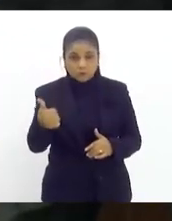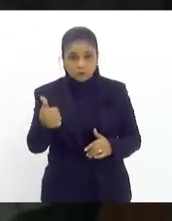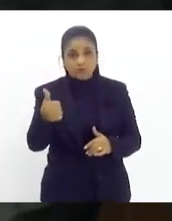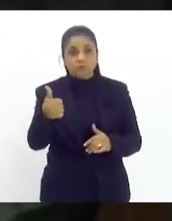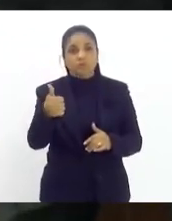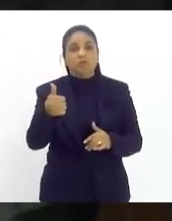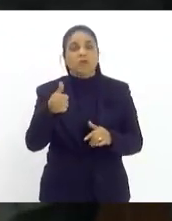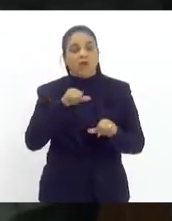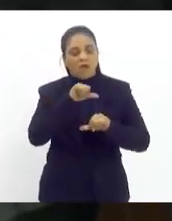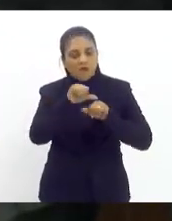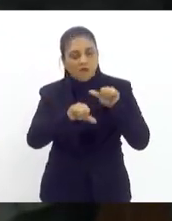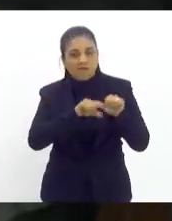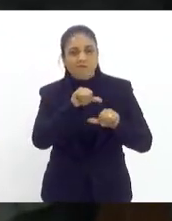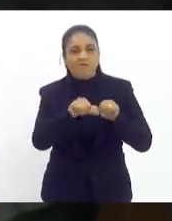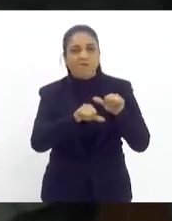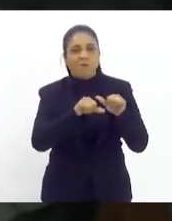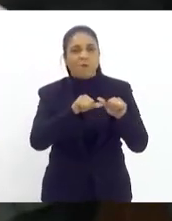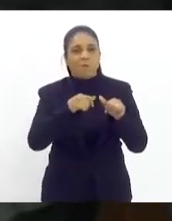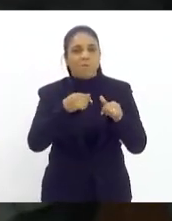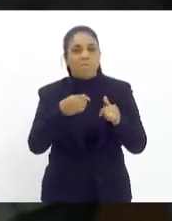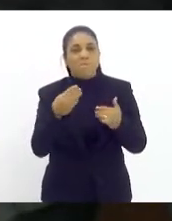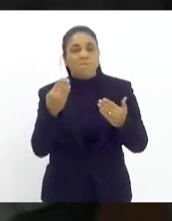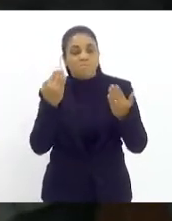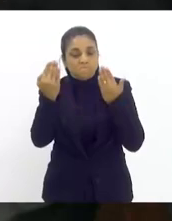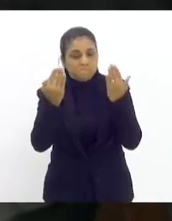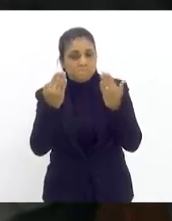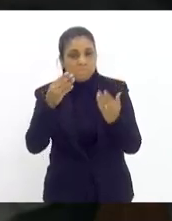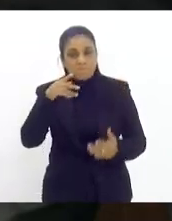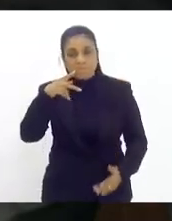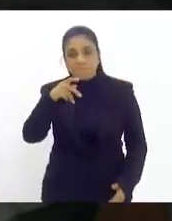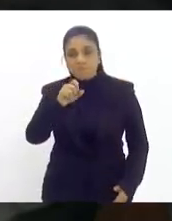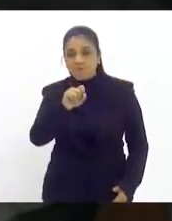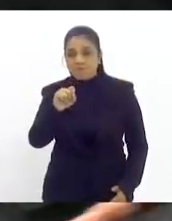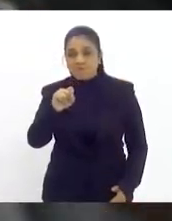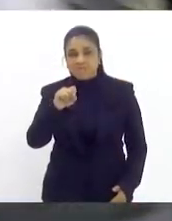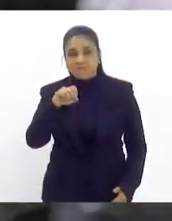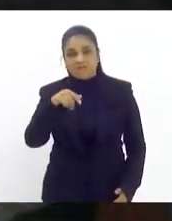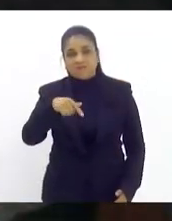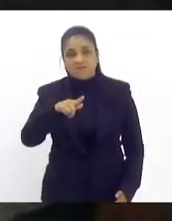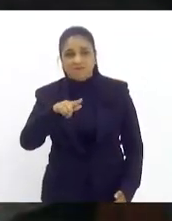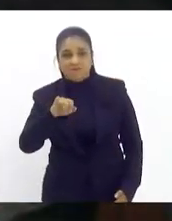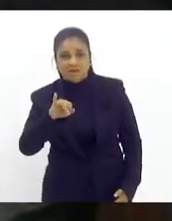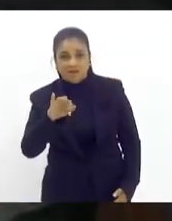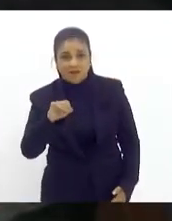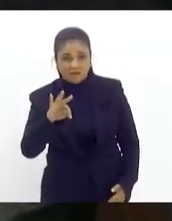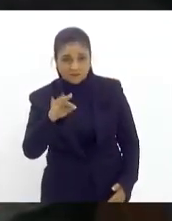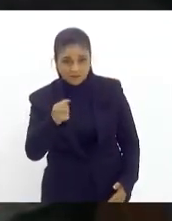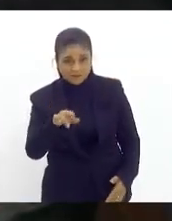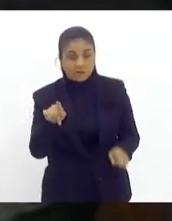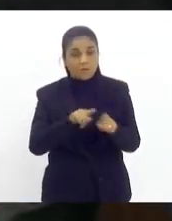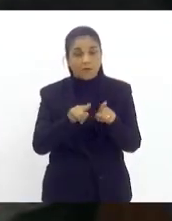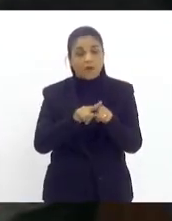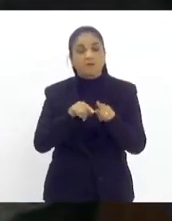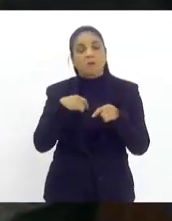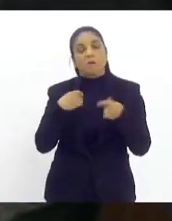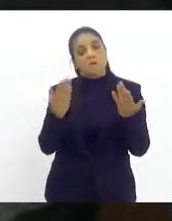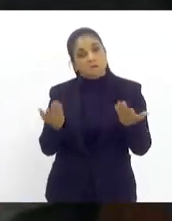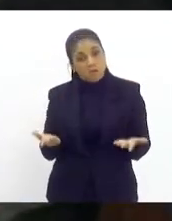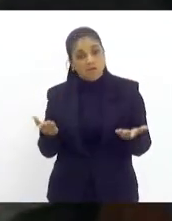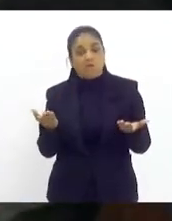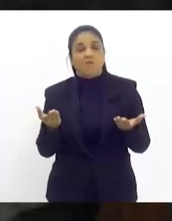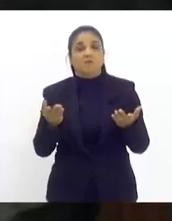reforma psiquiatra no rol das pessoas com deficiência portanto e finalizando a gente precisa cada vez mais